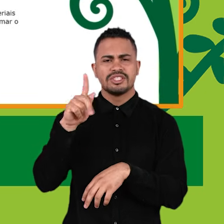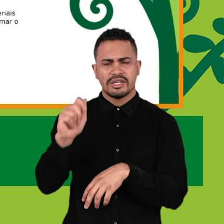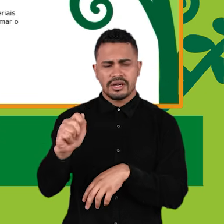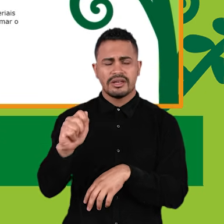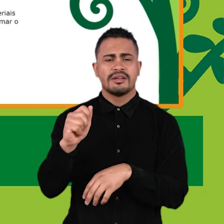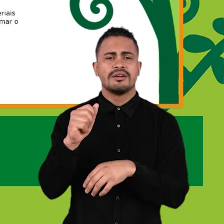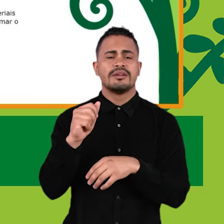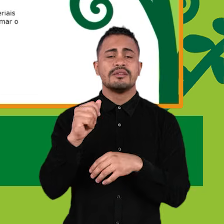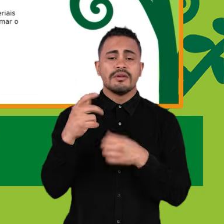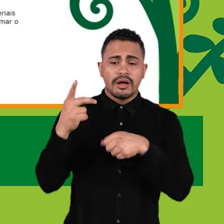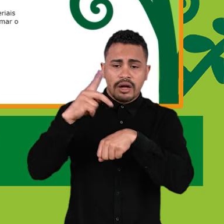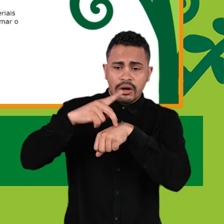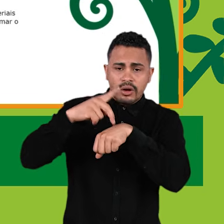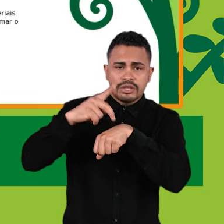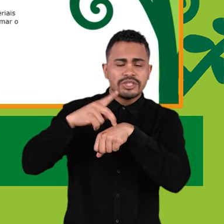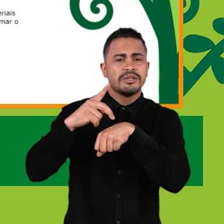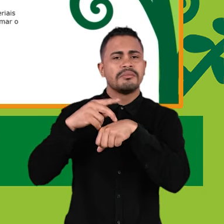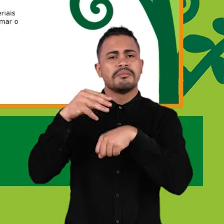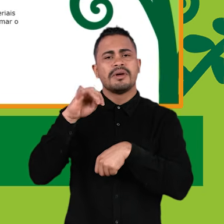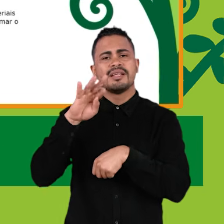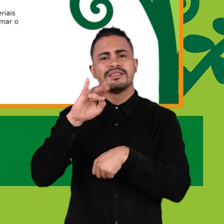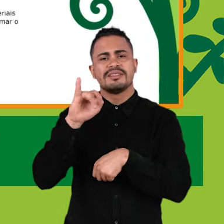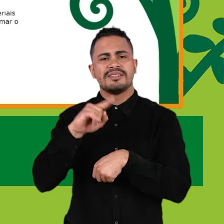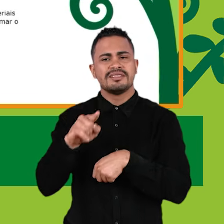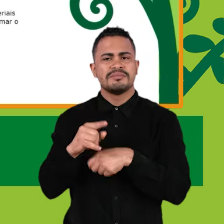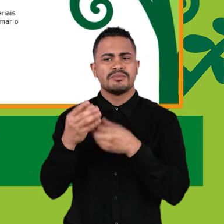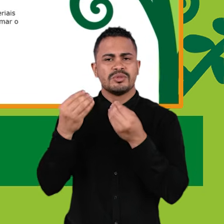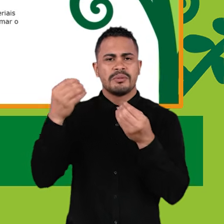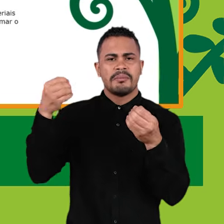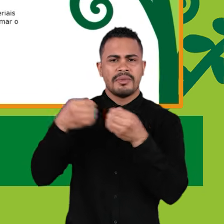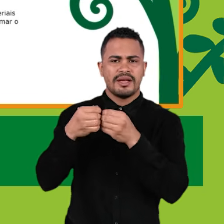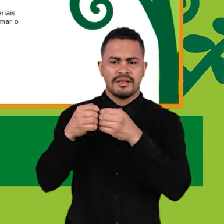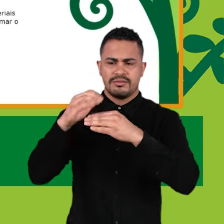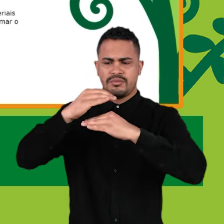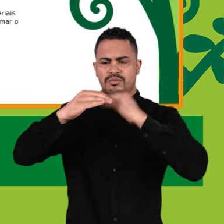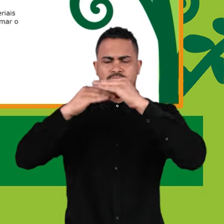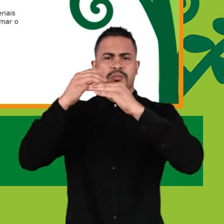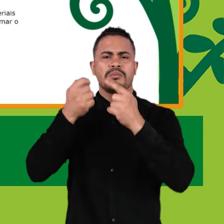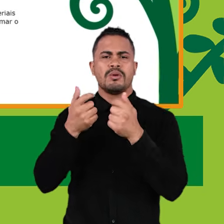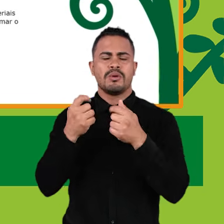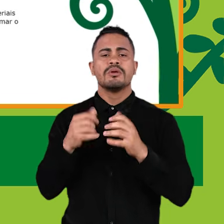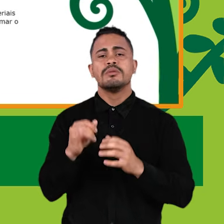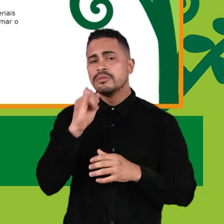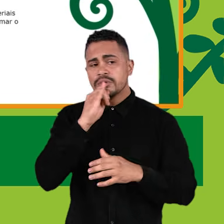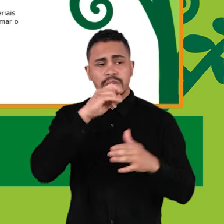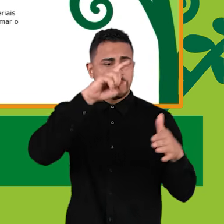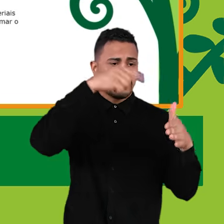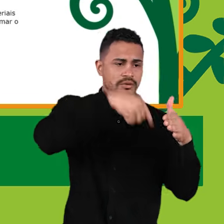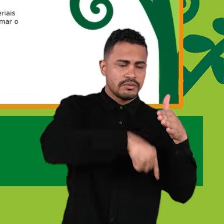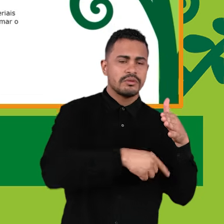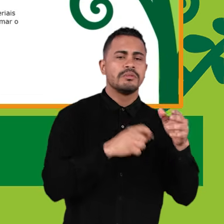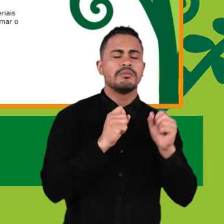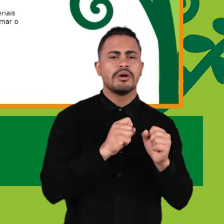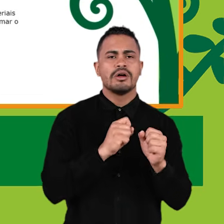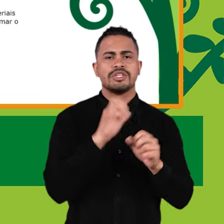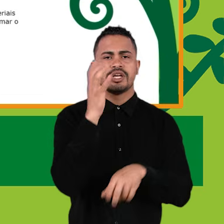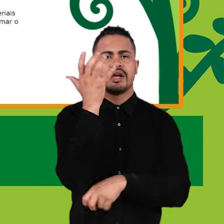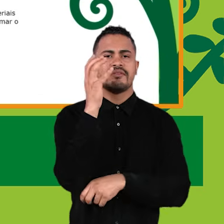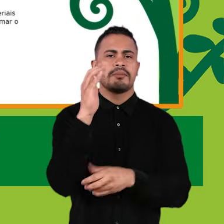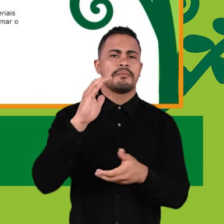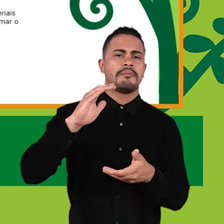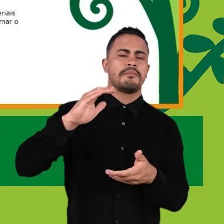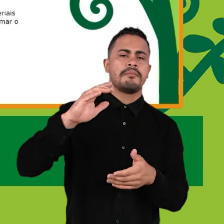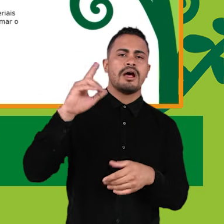rocha matriz ela vai aflorando ali, você vai ter um ambiente diferenciado. Então, por exemplo, em solos profundos eu posso ter